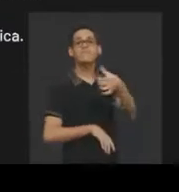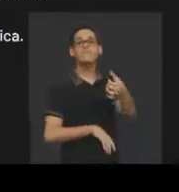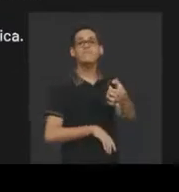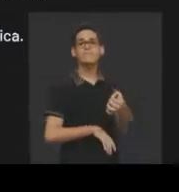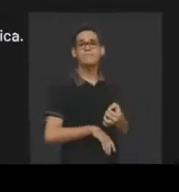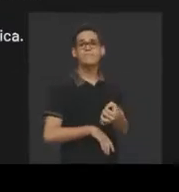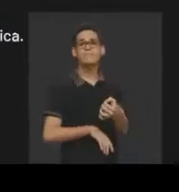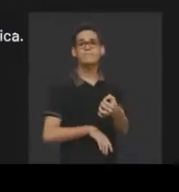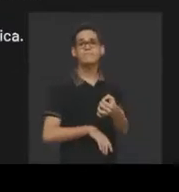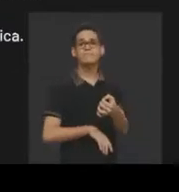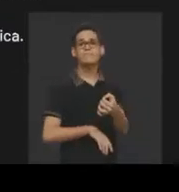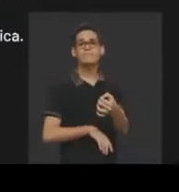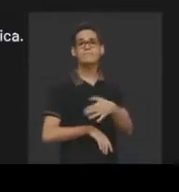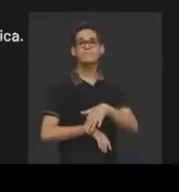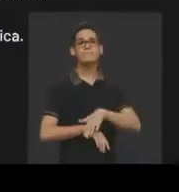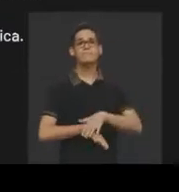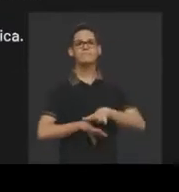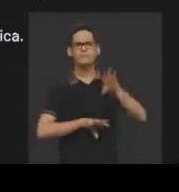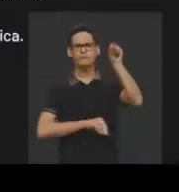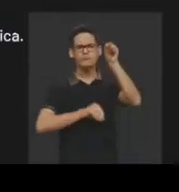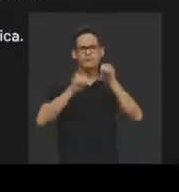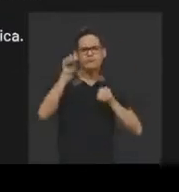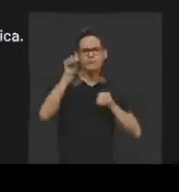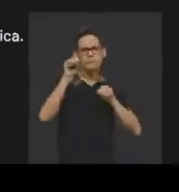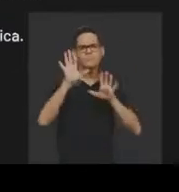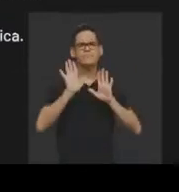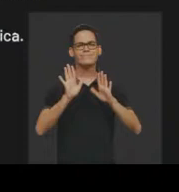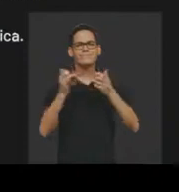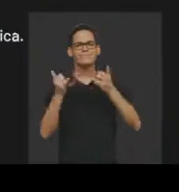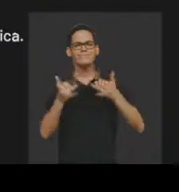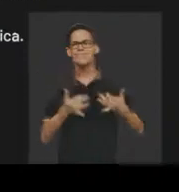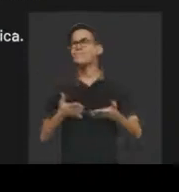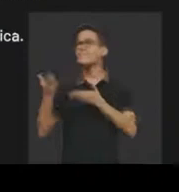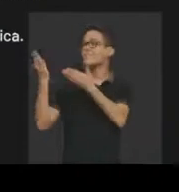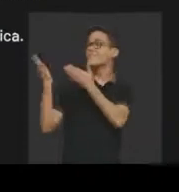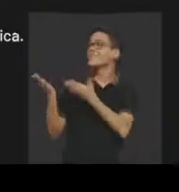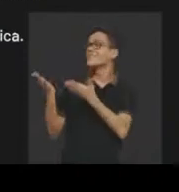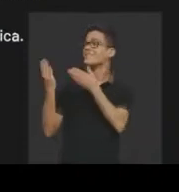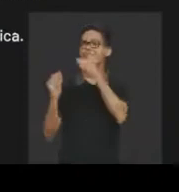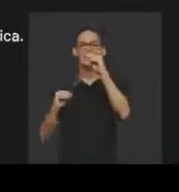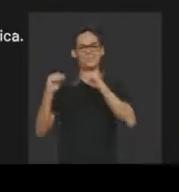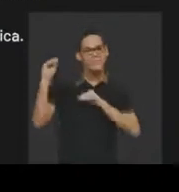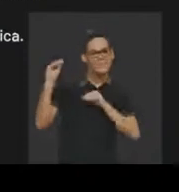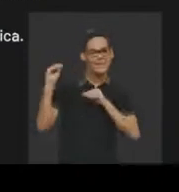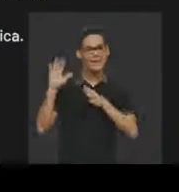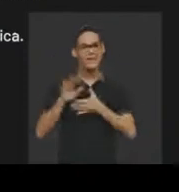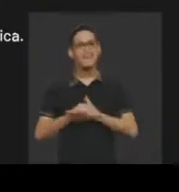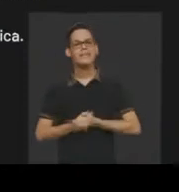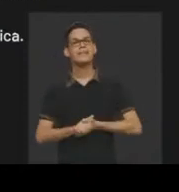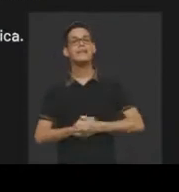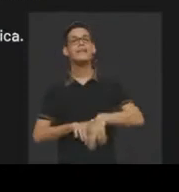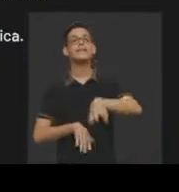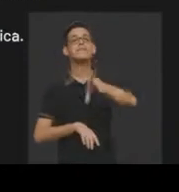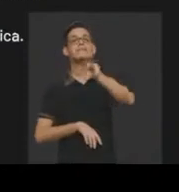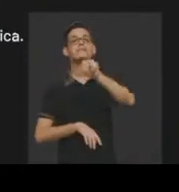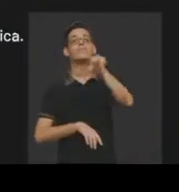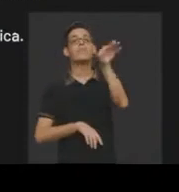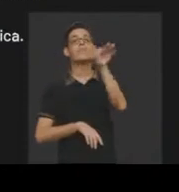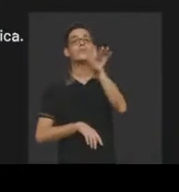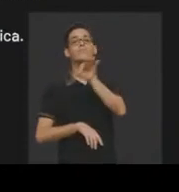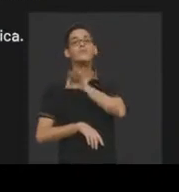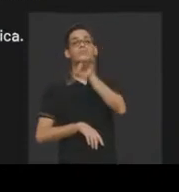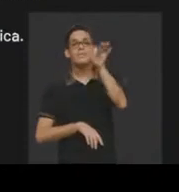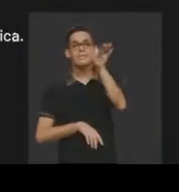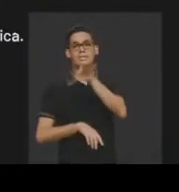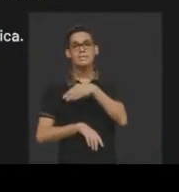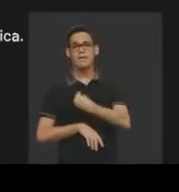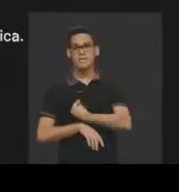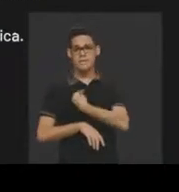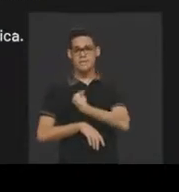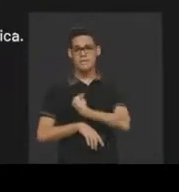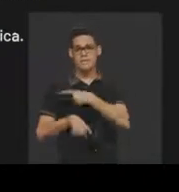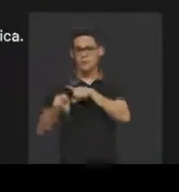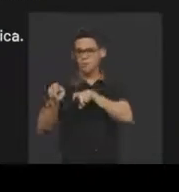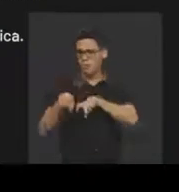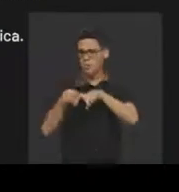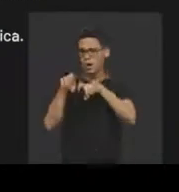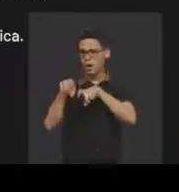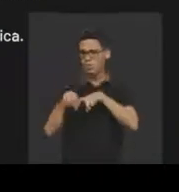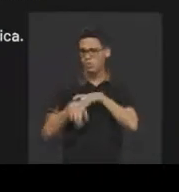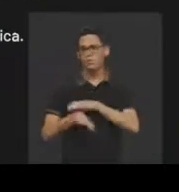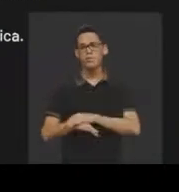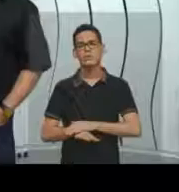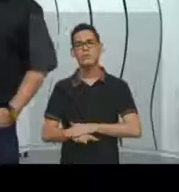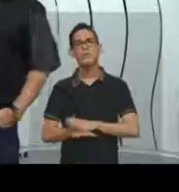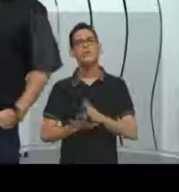aqui está um pouquinho fora de ordem, mas perdoem, tá? 50% da população vivia no campo. Mas vamos voltar a falar sobre isso aqui,